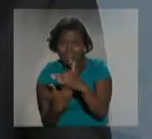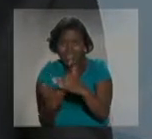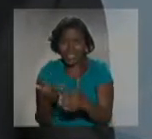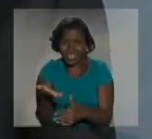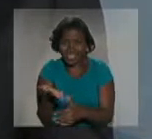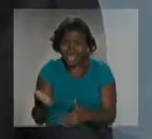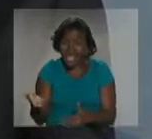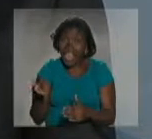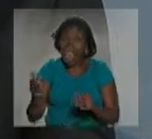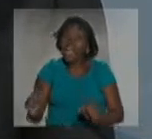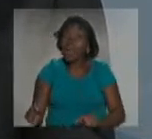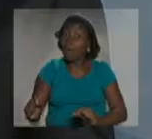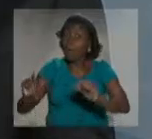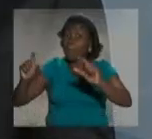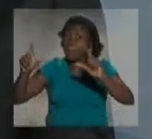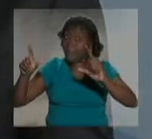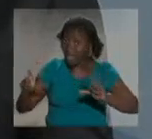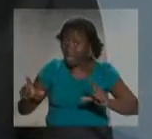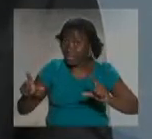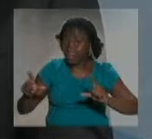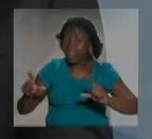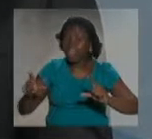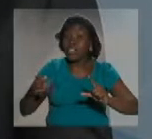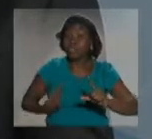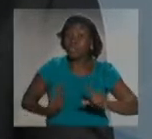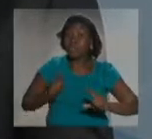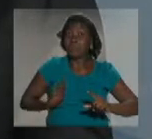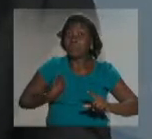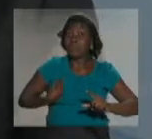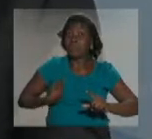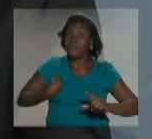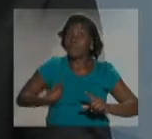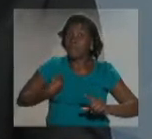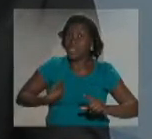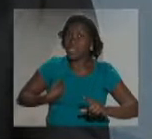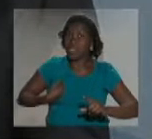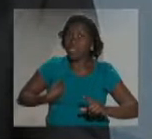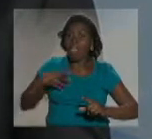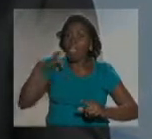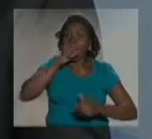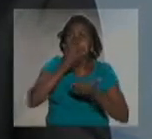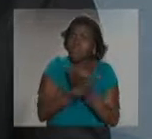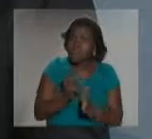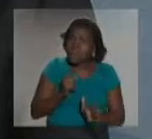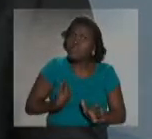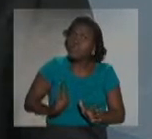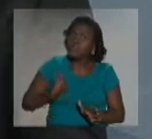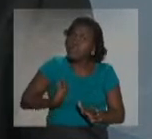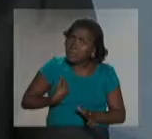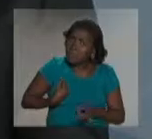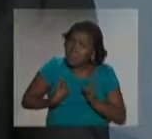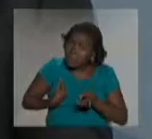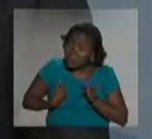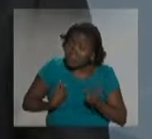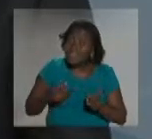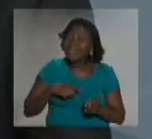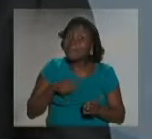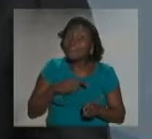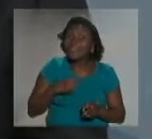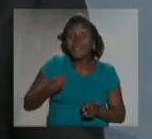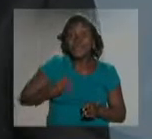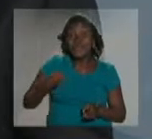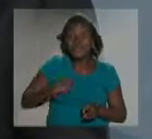conjunto, elas aumentam a sua sobrevivência, o tempo de sobrevivência da empresa, e elas também geram um número significativo